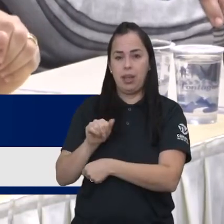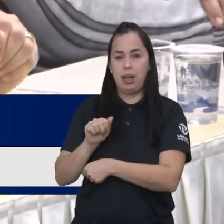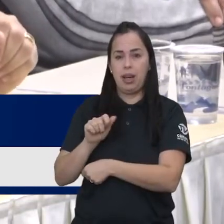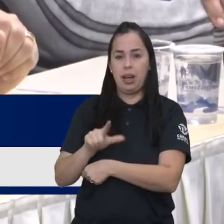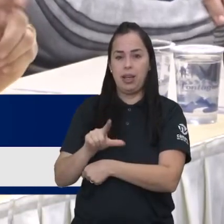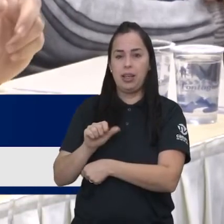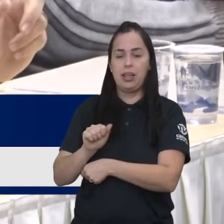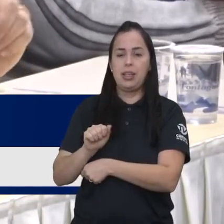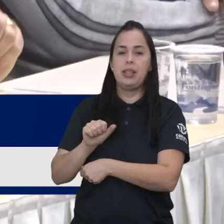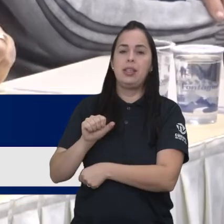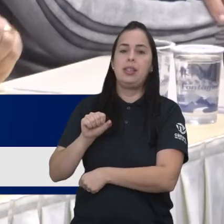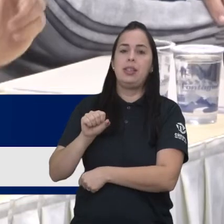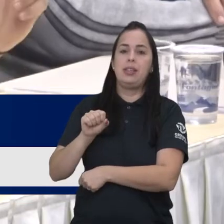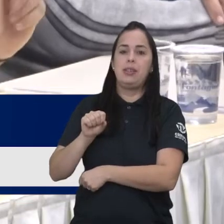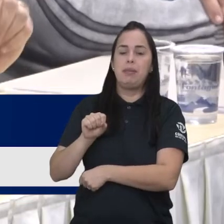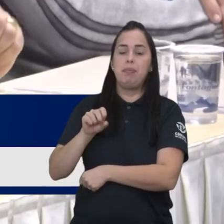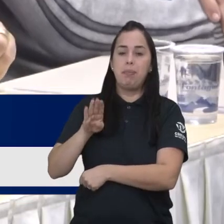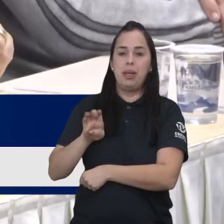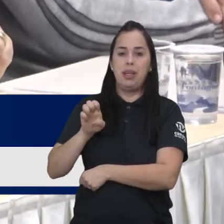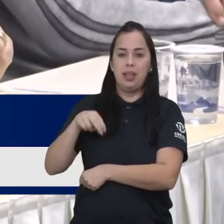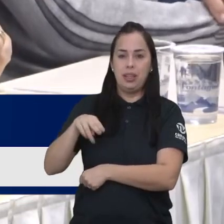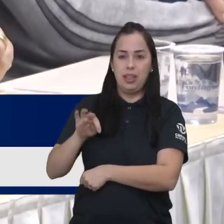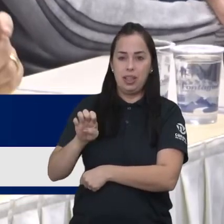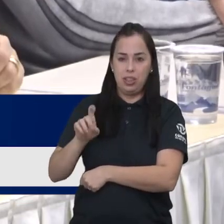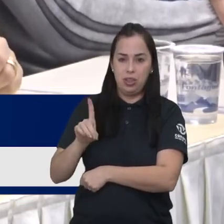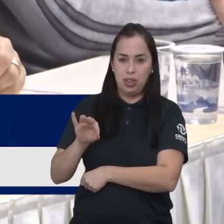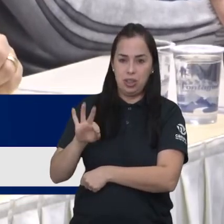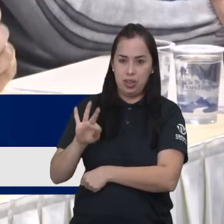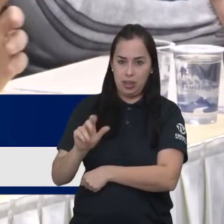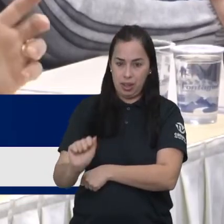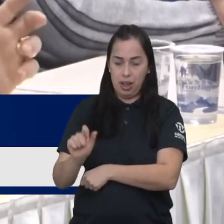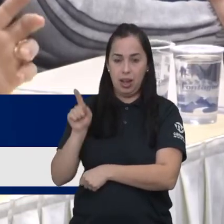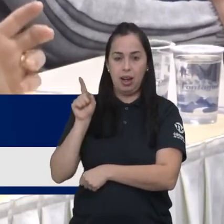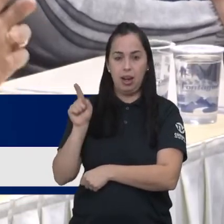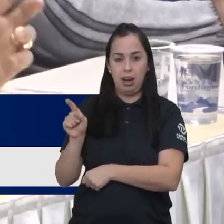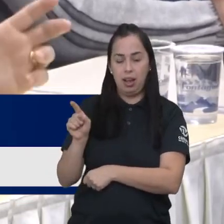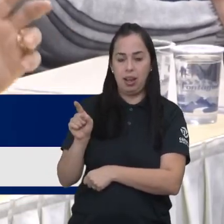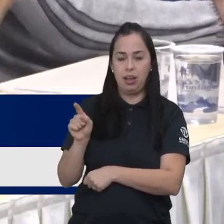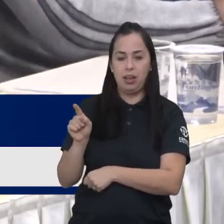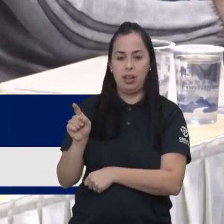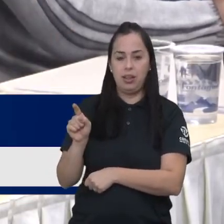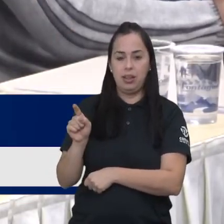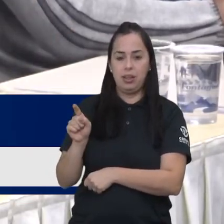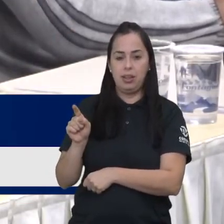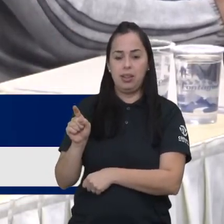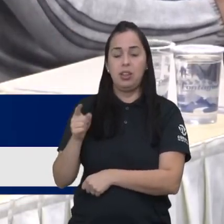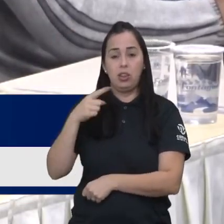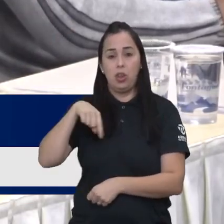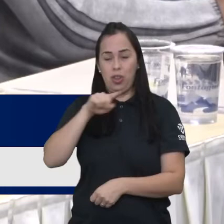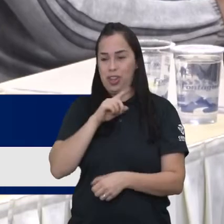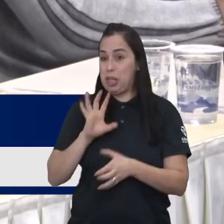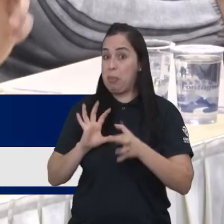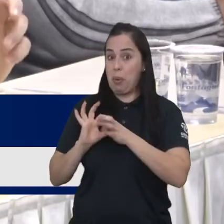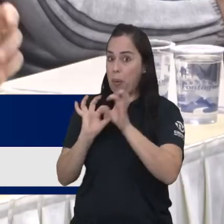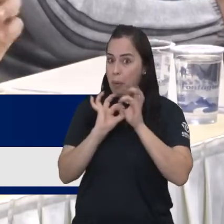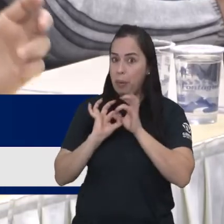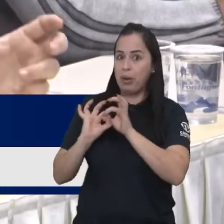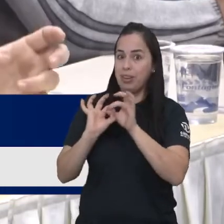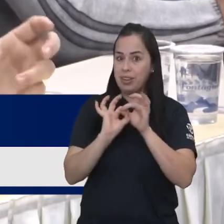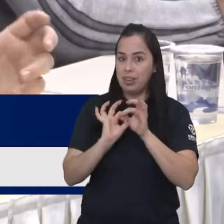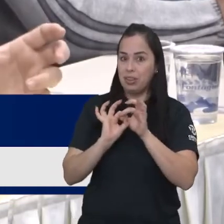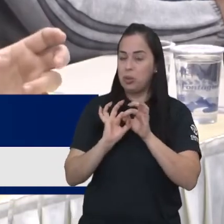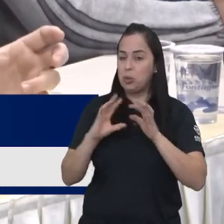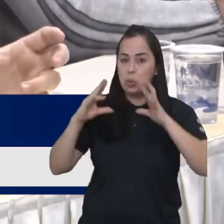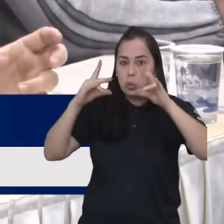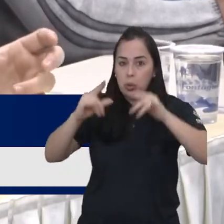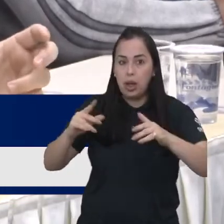pelo CTA, na área das margens da Avenida dos Astronautas. Então, são assuntos, estamos antenados em tudo que